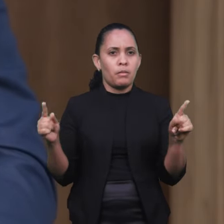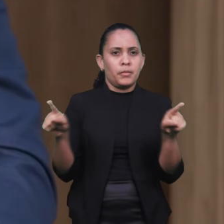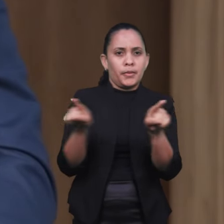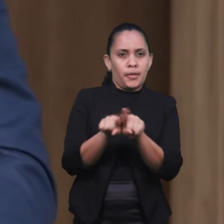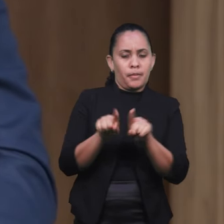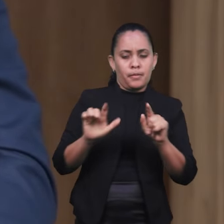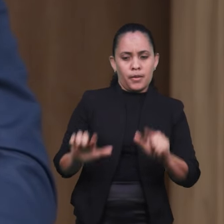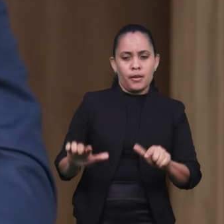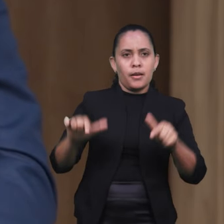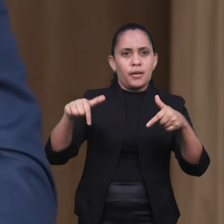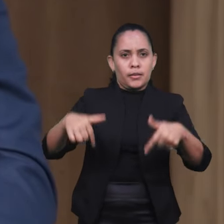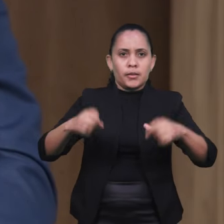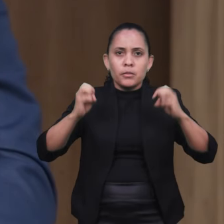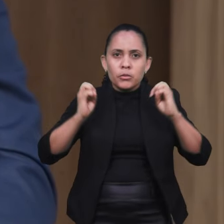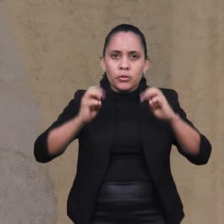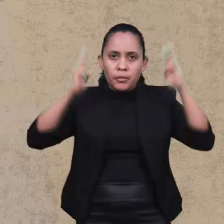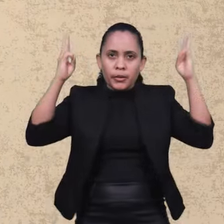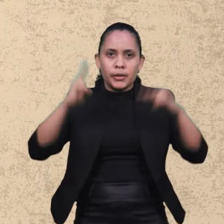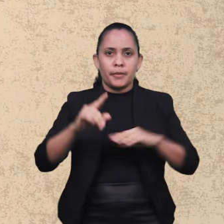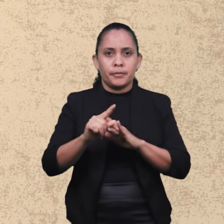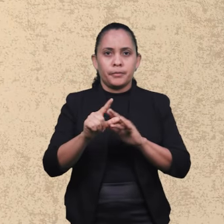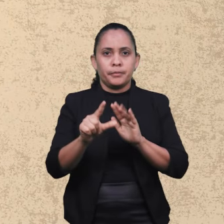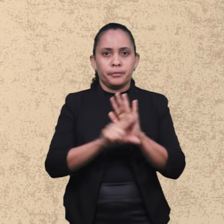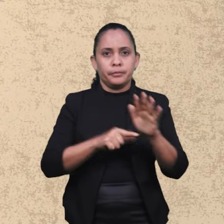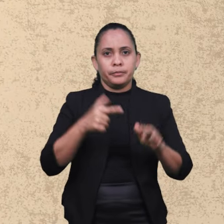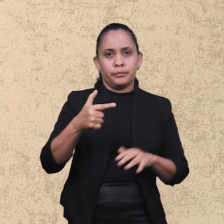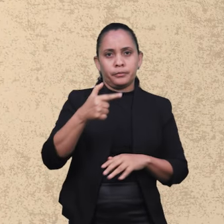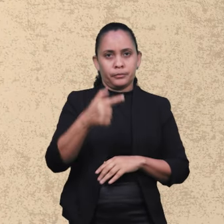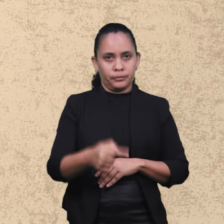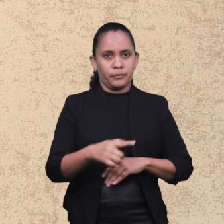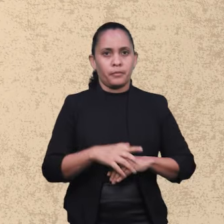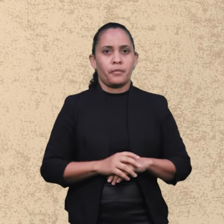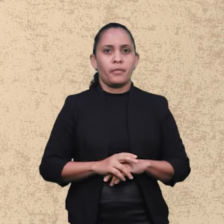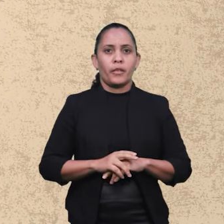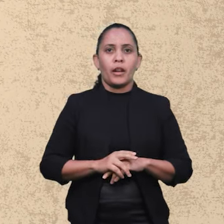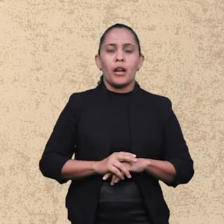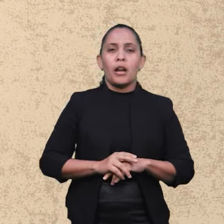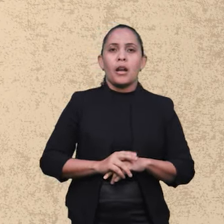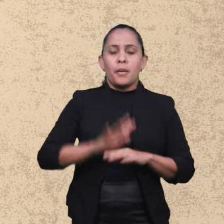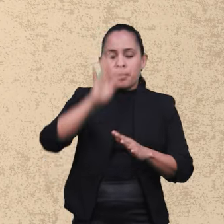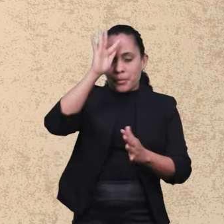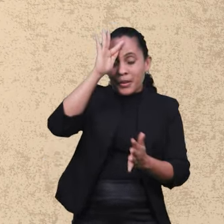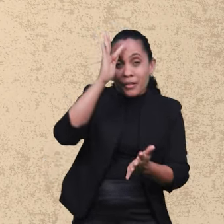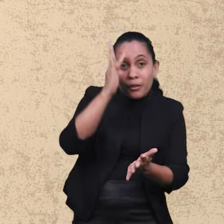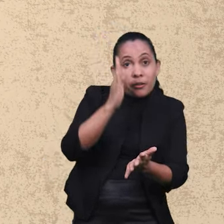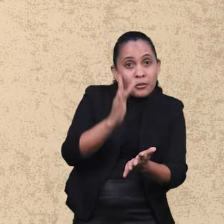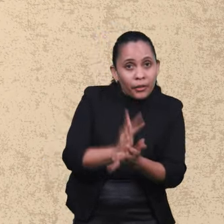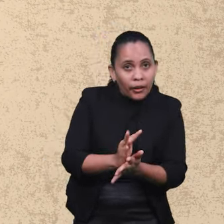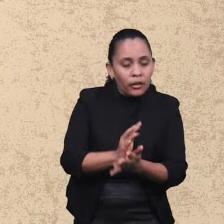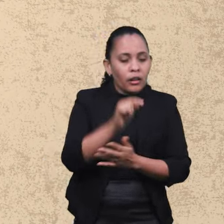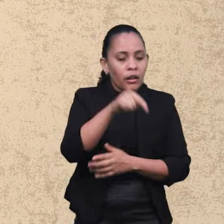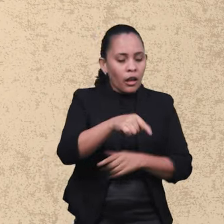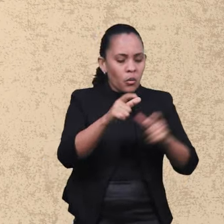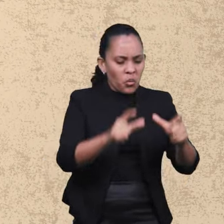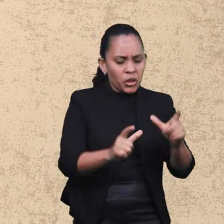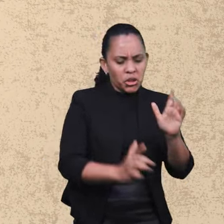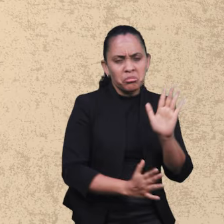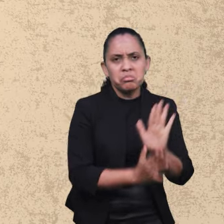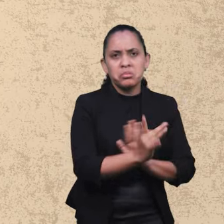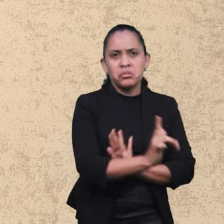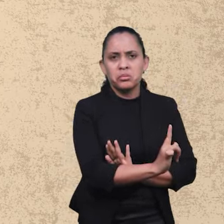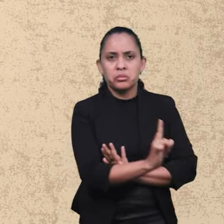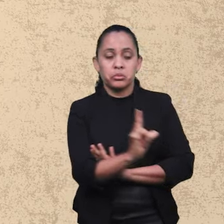com também as atitudes de Moisés. Então, no versículo 27, pela fé, deixou o Egito,